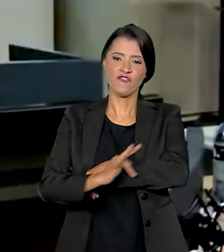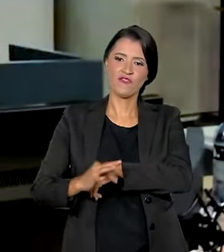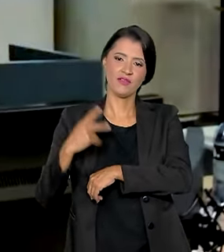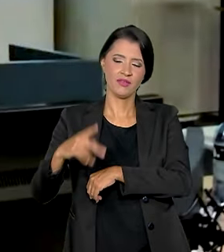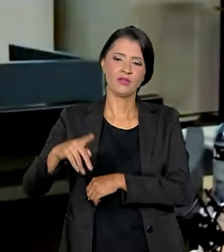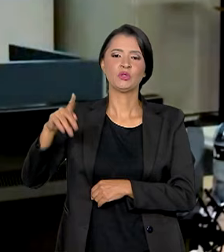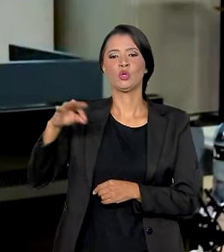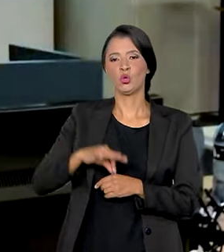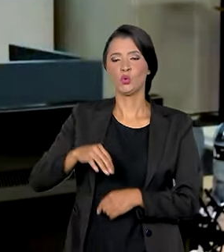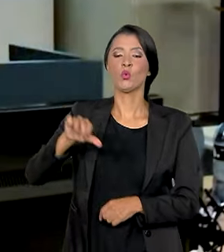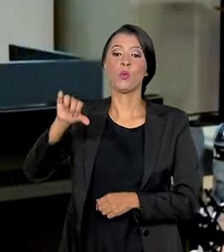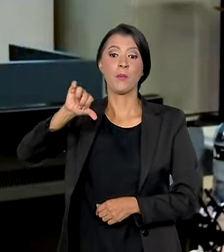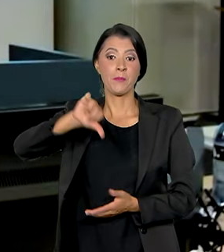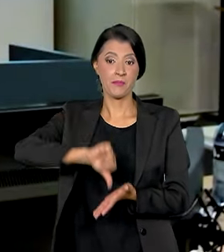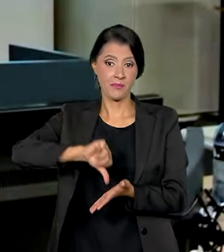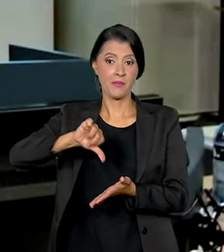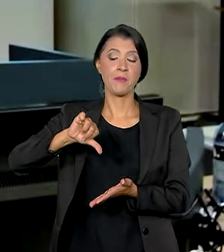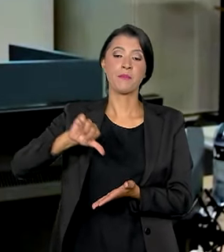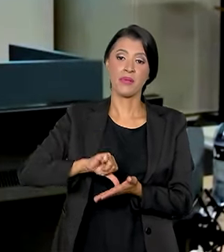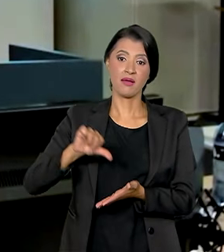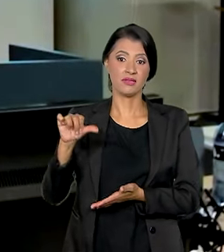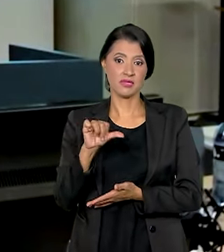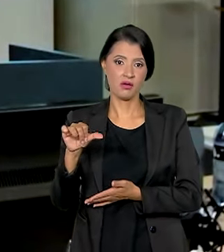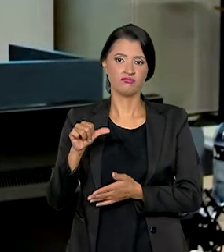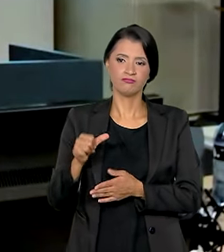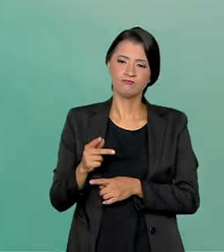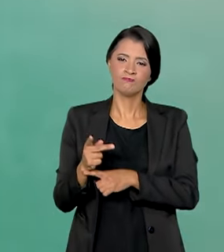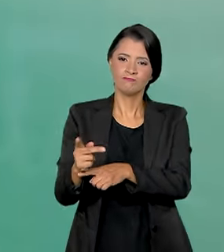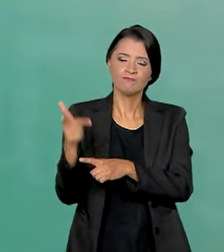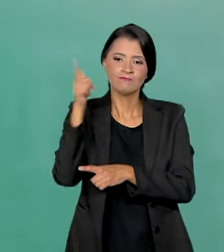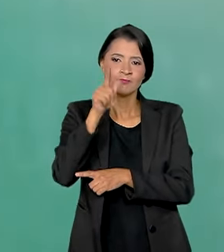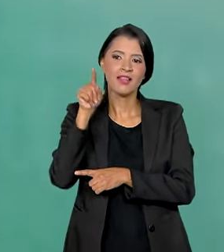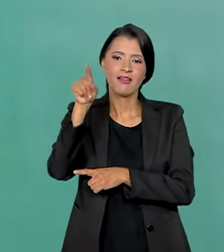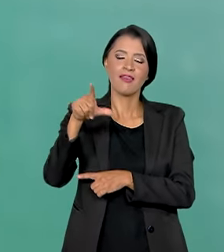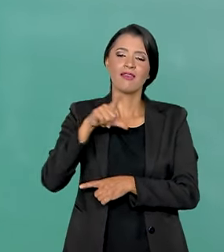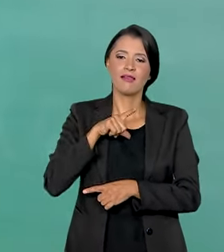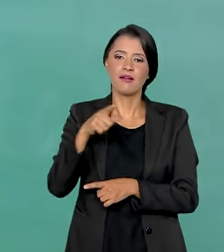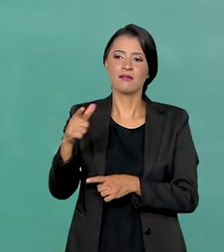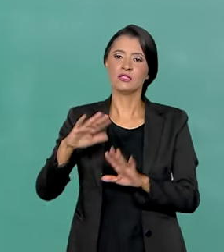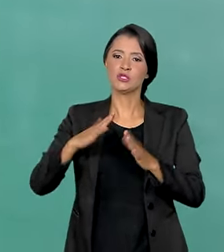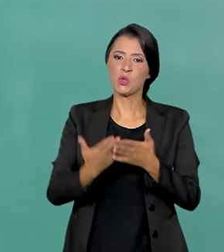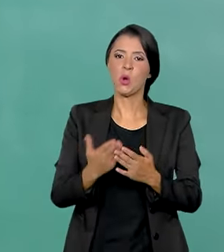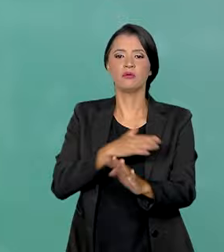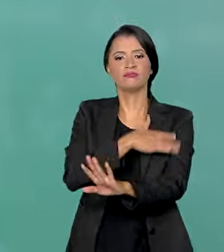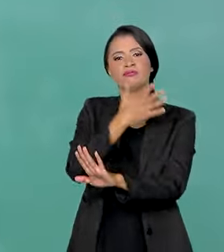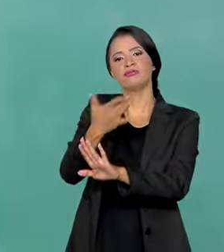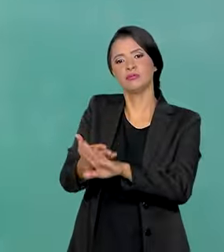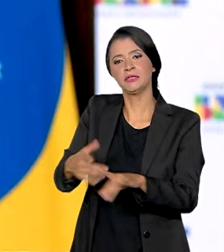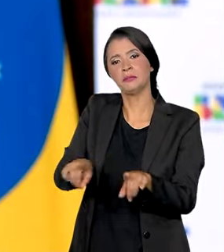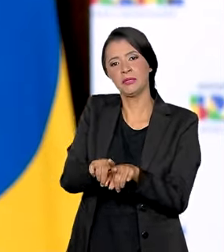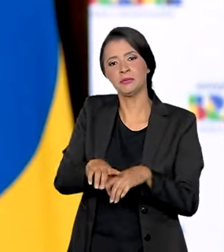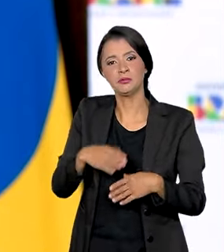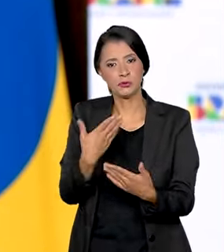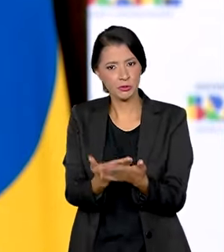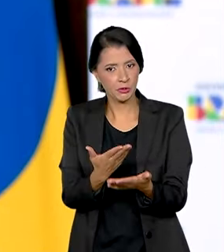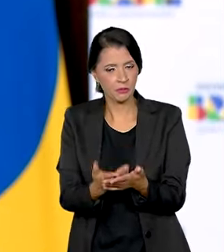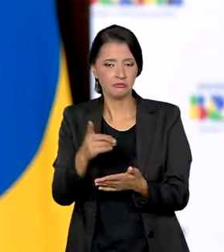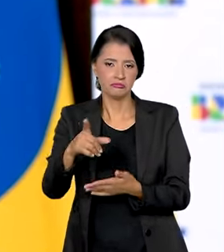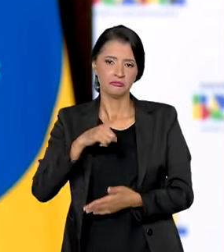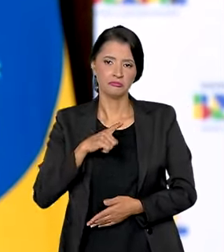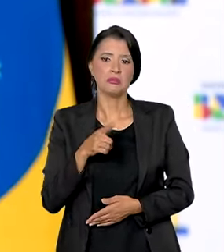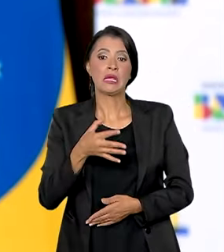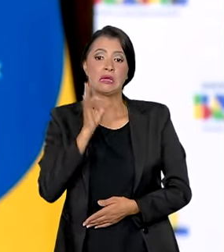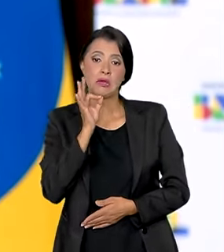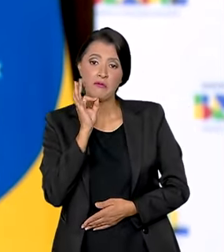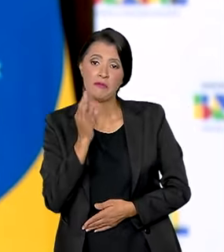Físicos no Paquistão. No caminho até a conquista, estava a escola em tempo integral. Eu tive o